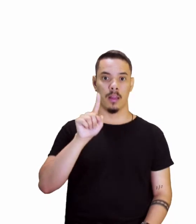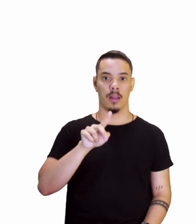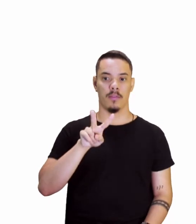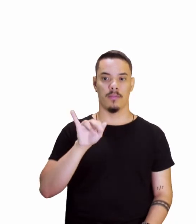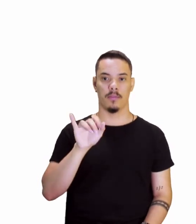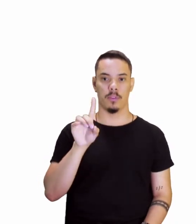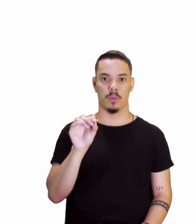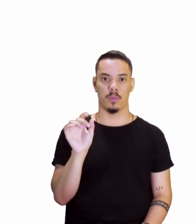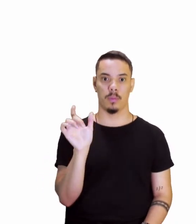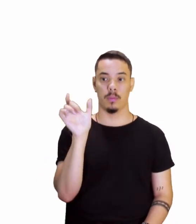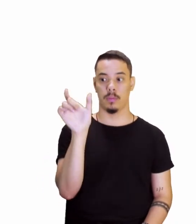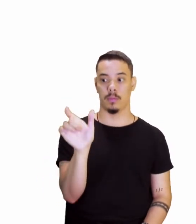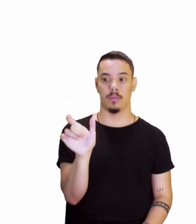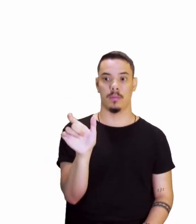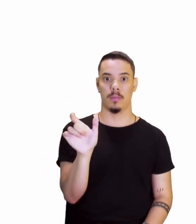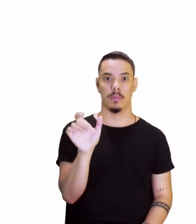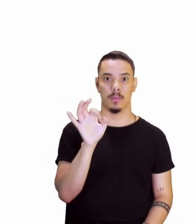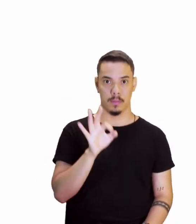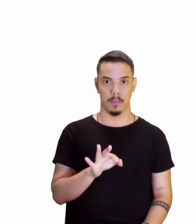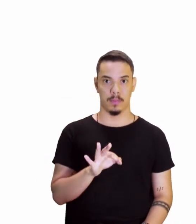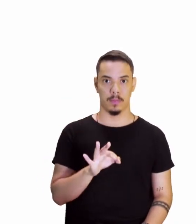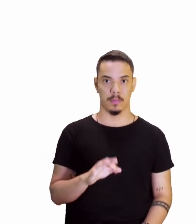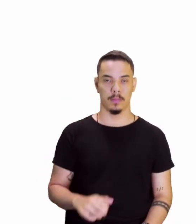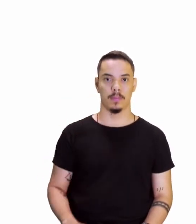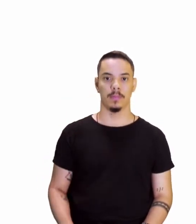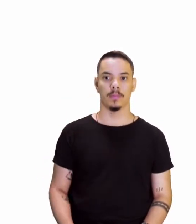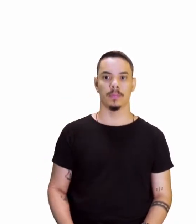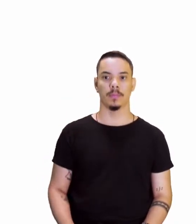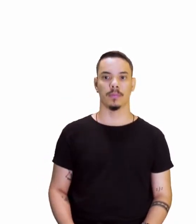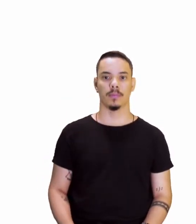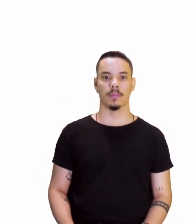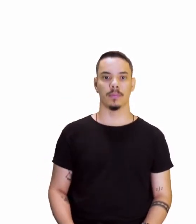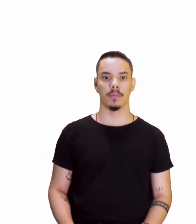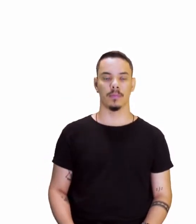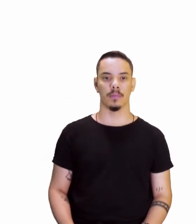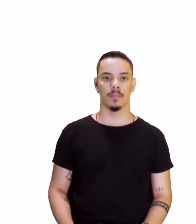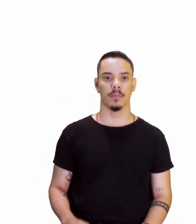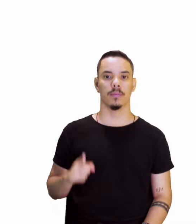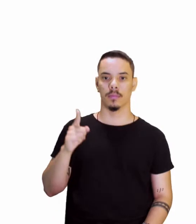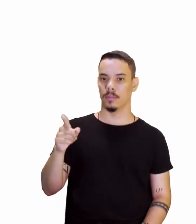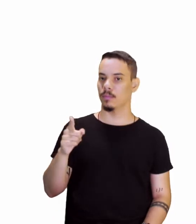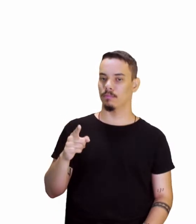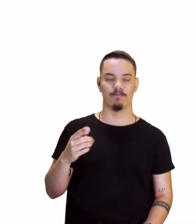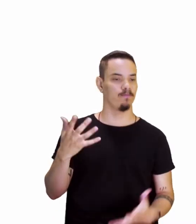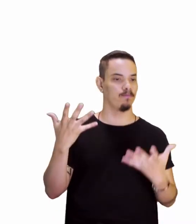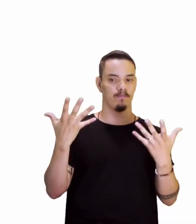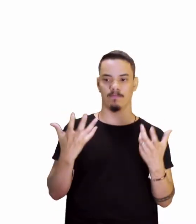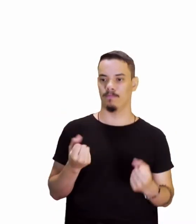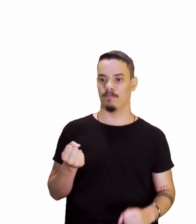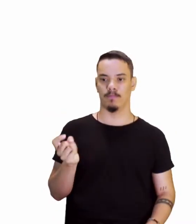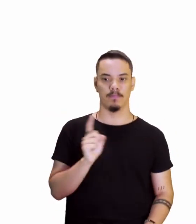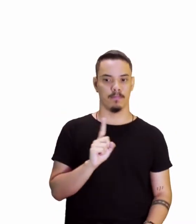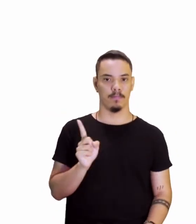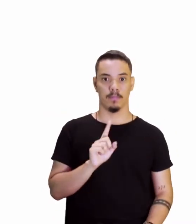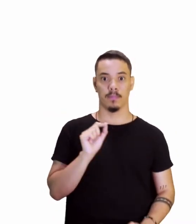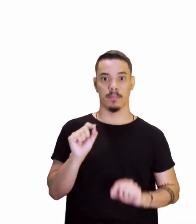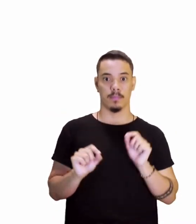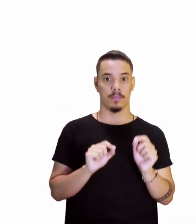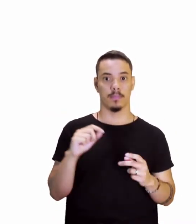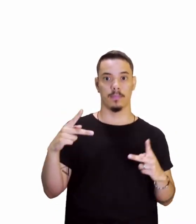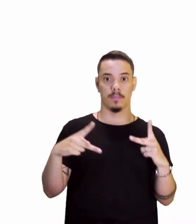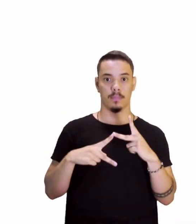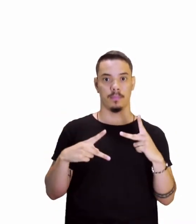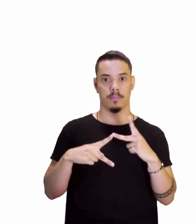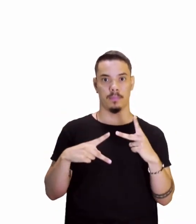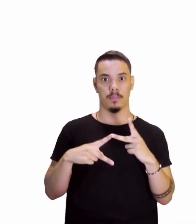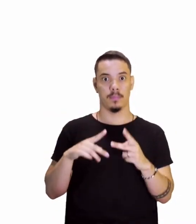palavra. Tá bom? Aqui, ó, ele não admite aqui nesse sentido a preposição a,